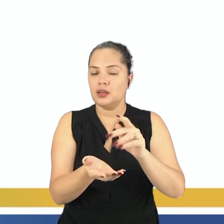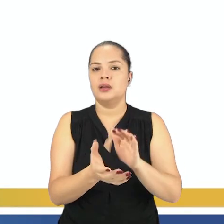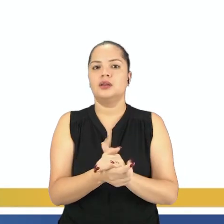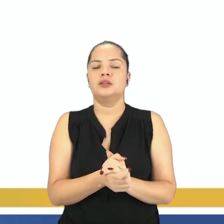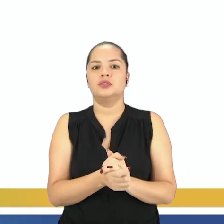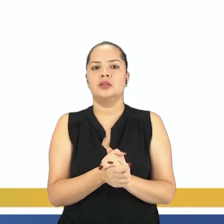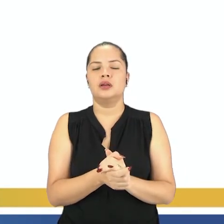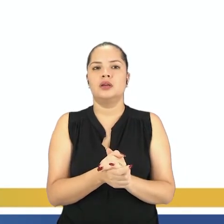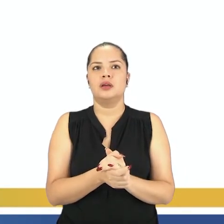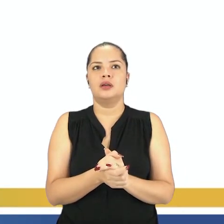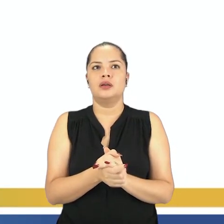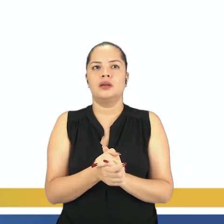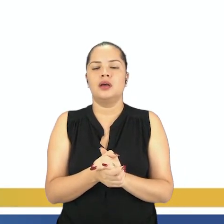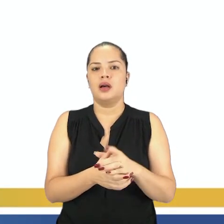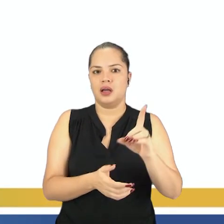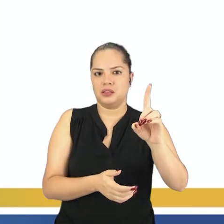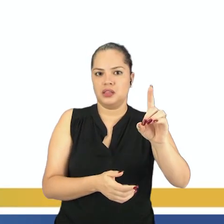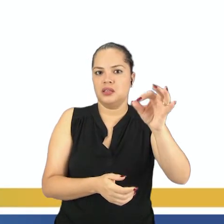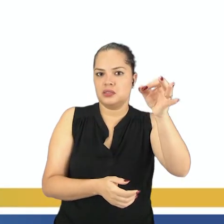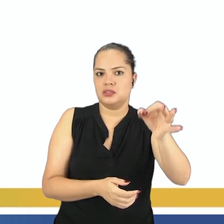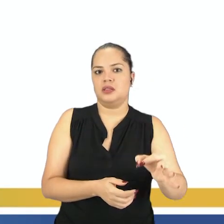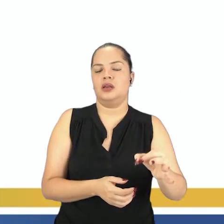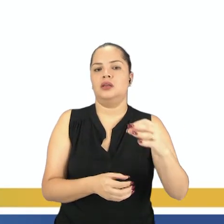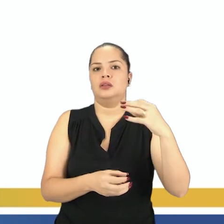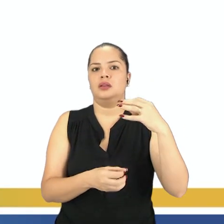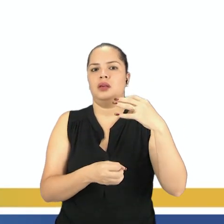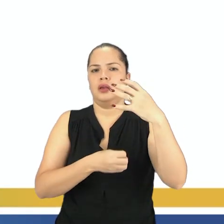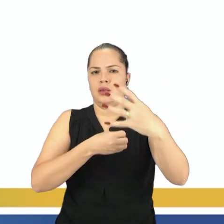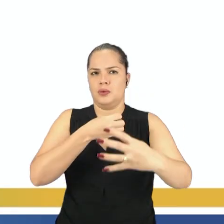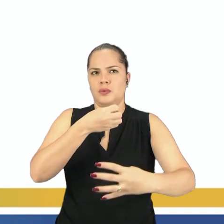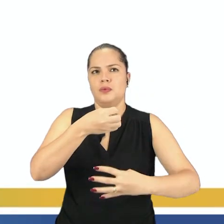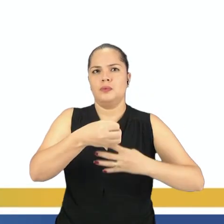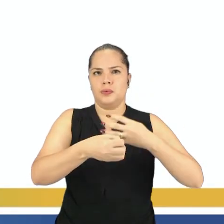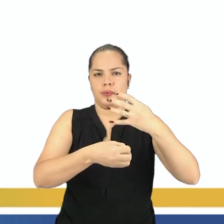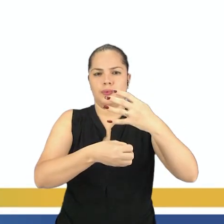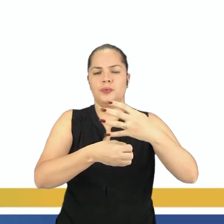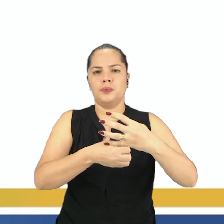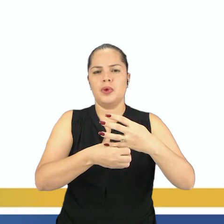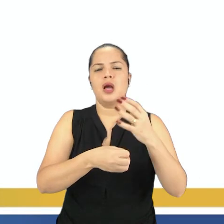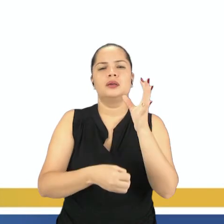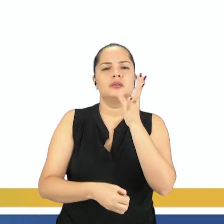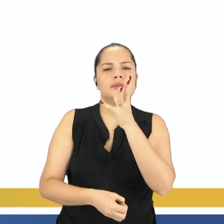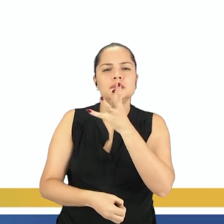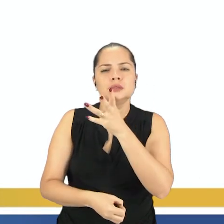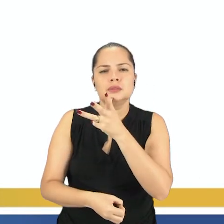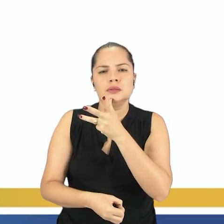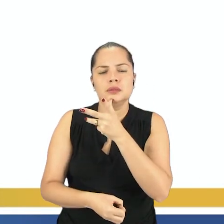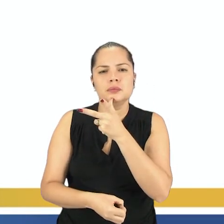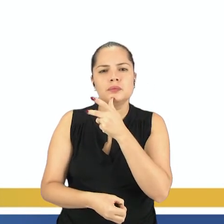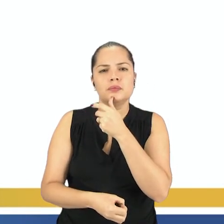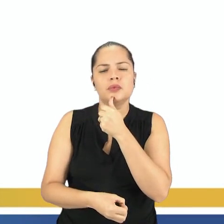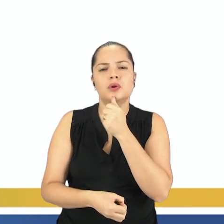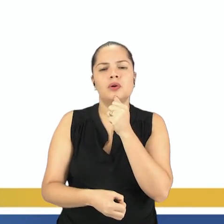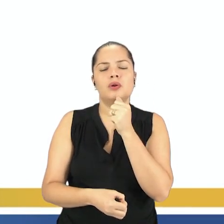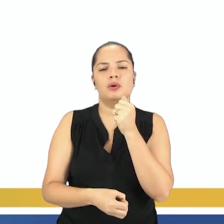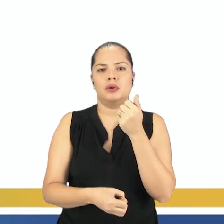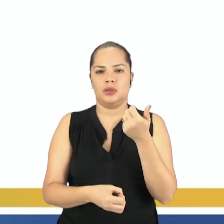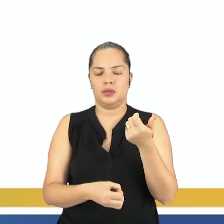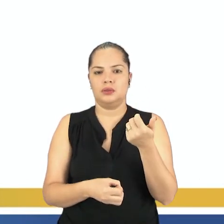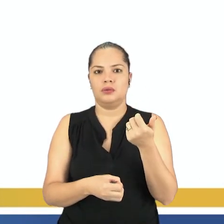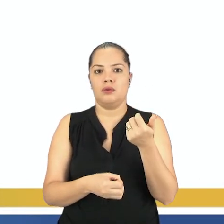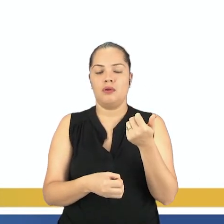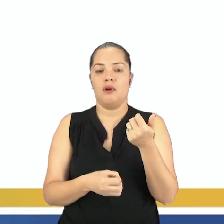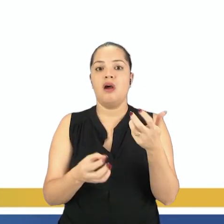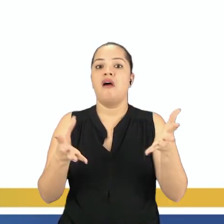A letra D está correta. A estação em que os dias são mais longos que as noites é o verão. Correto, comentei para vocês.